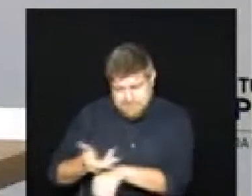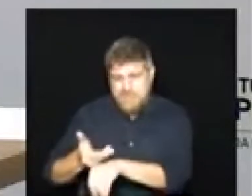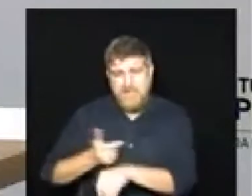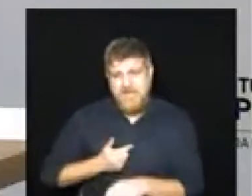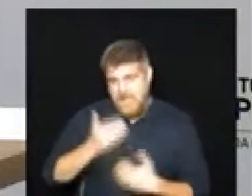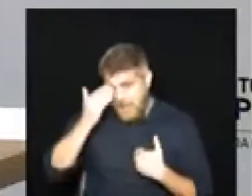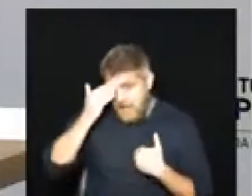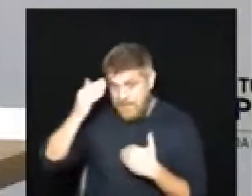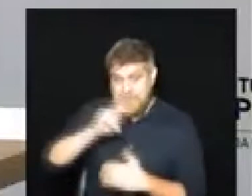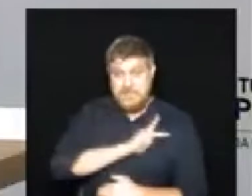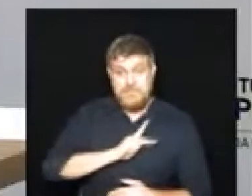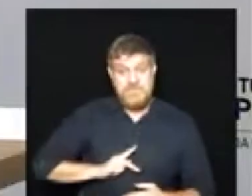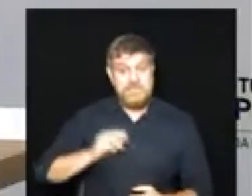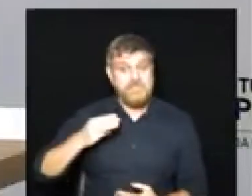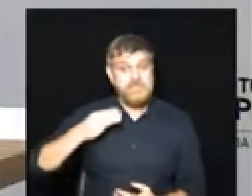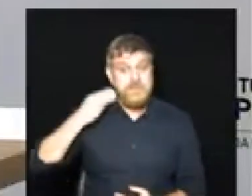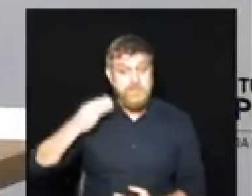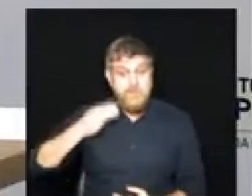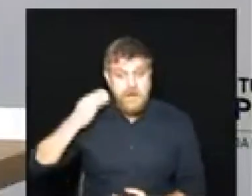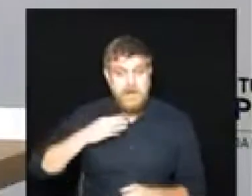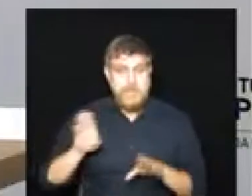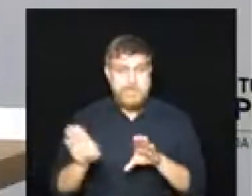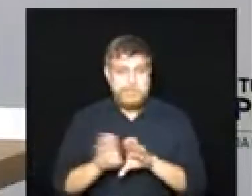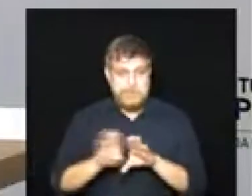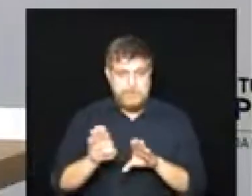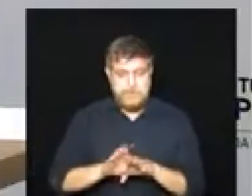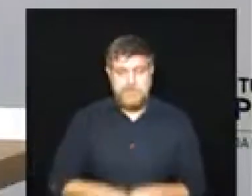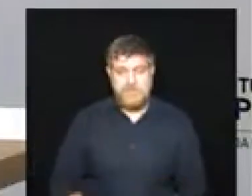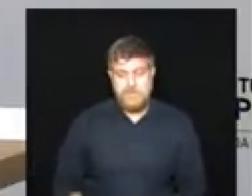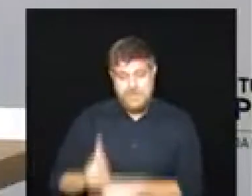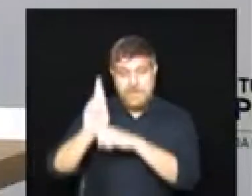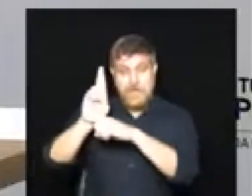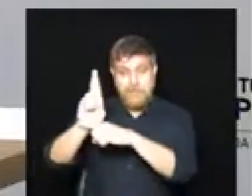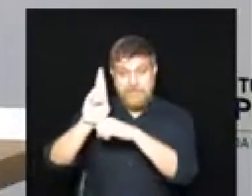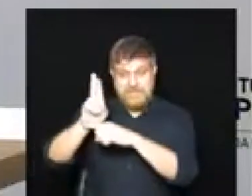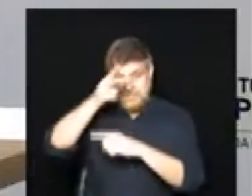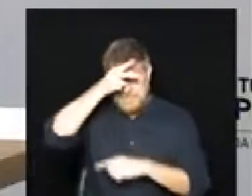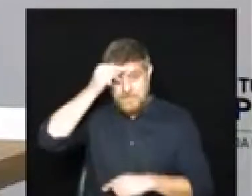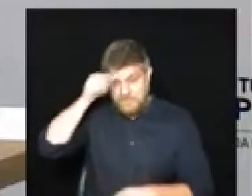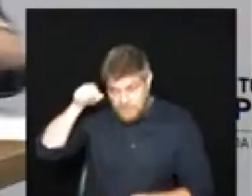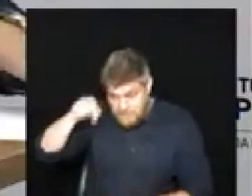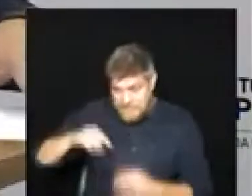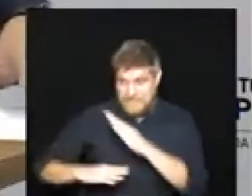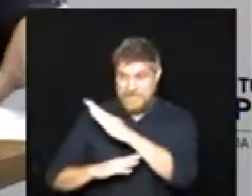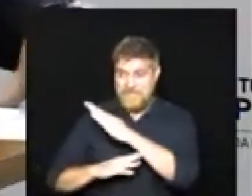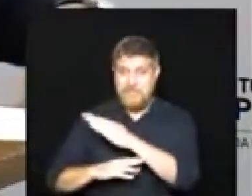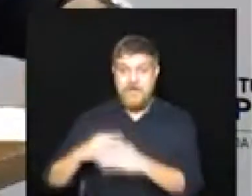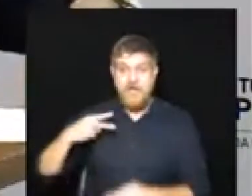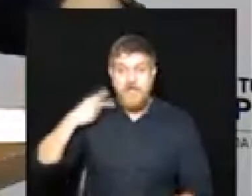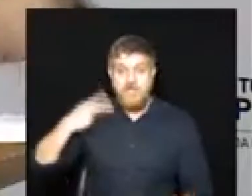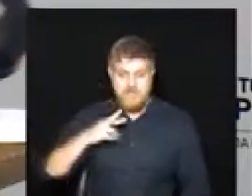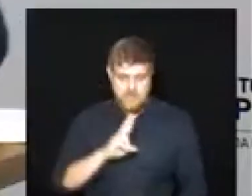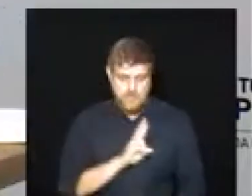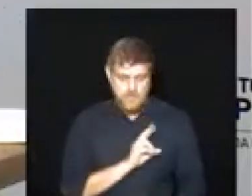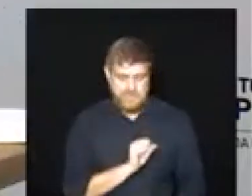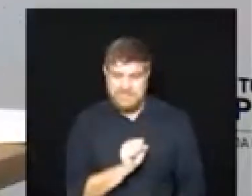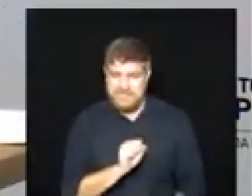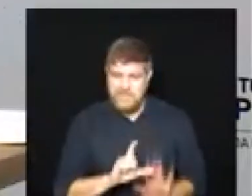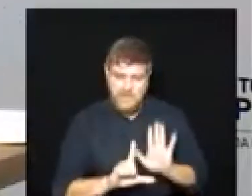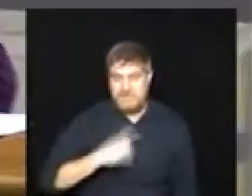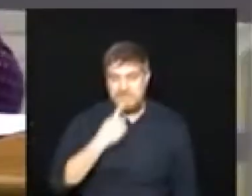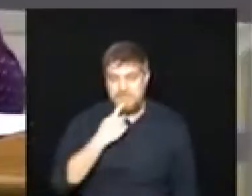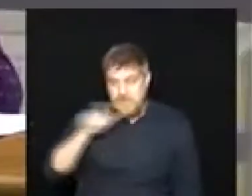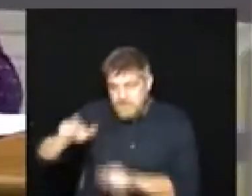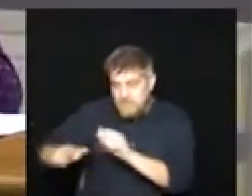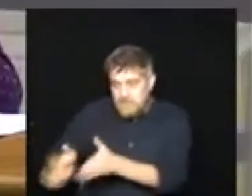Bernardelli e também do meu líder de governo, o vereador Luiz Carlos Rossini. Essa lei é muito